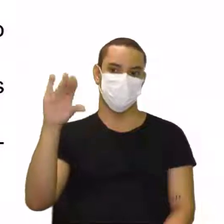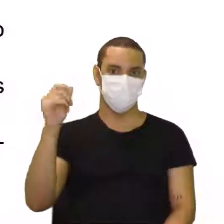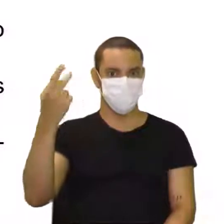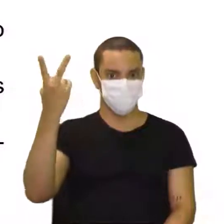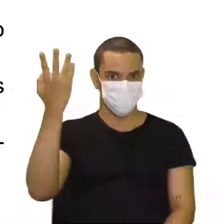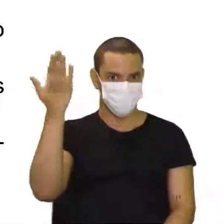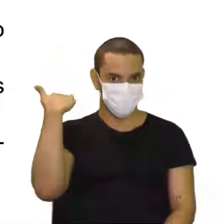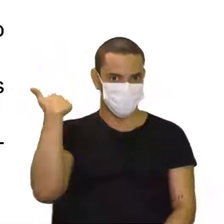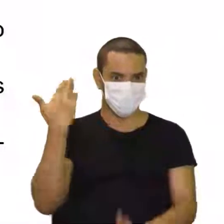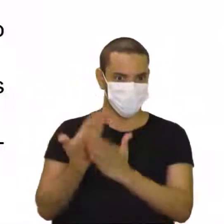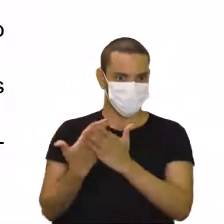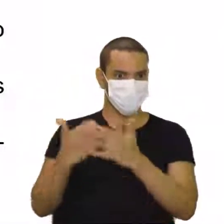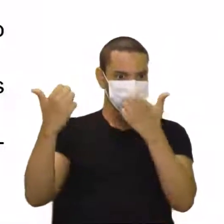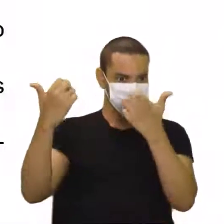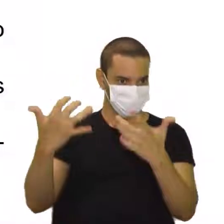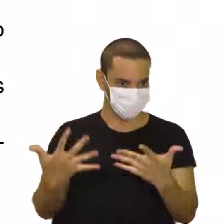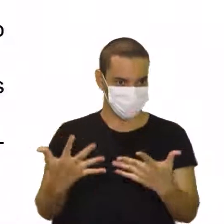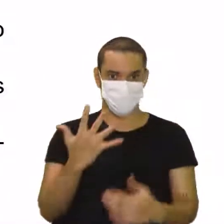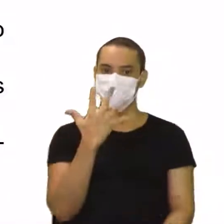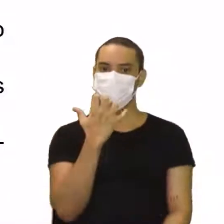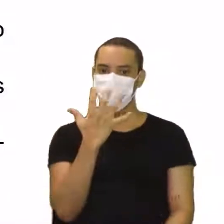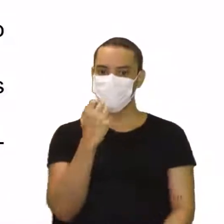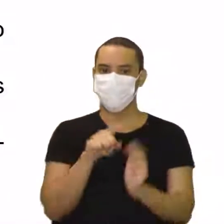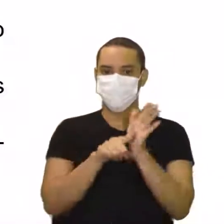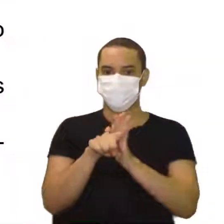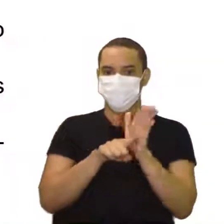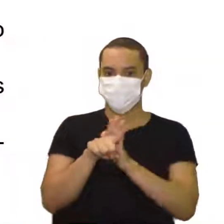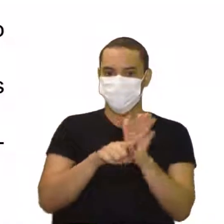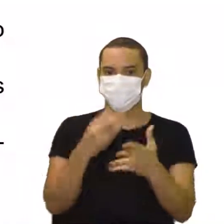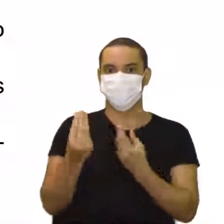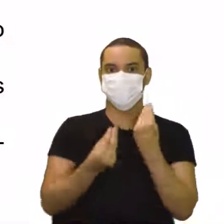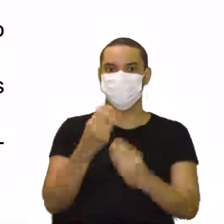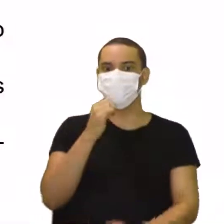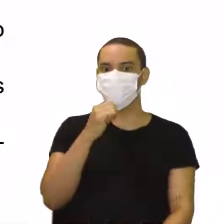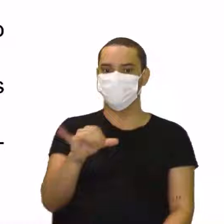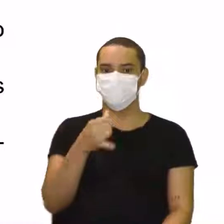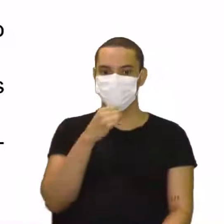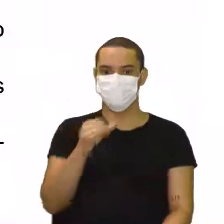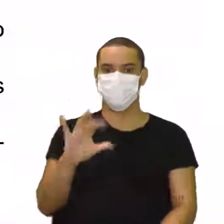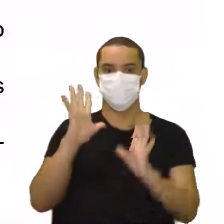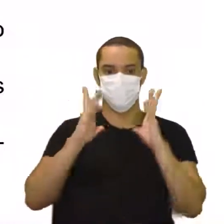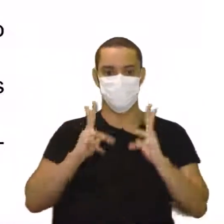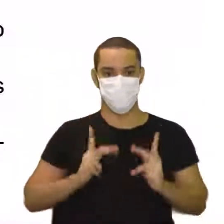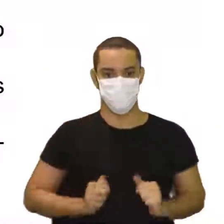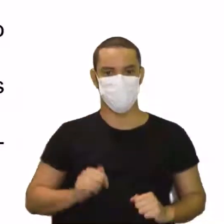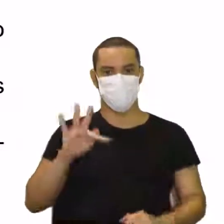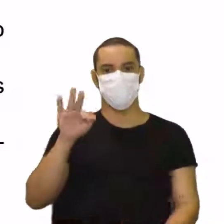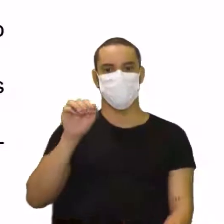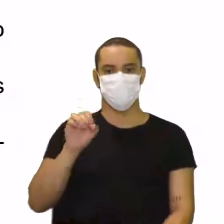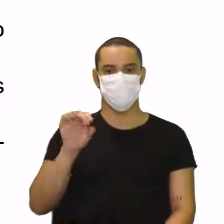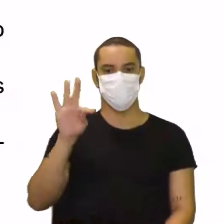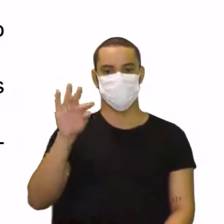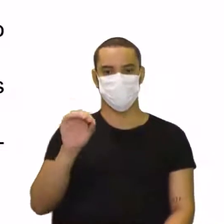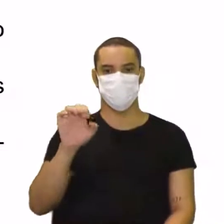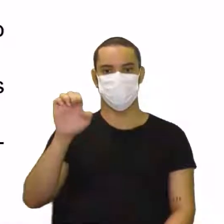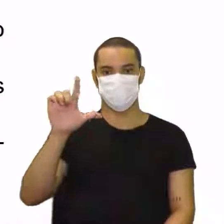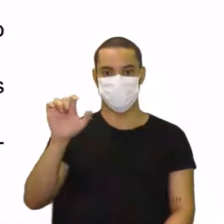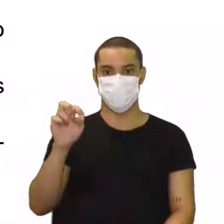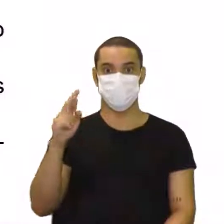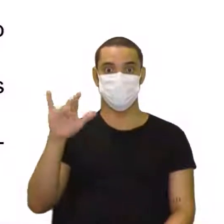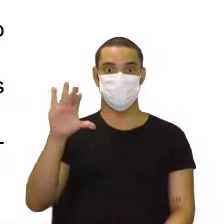influenciar principalmente aí na geração de energia limpa, né? De certa